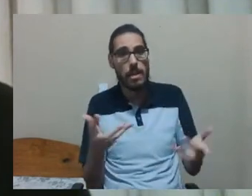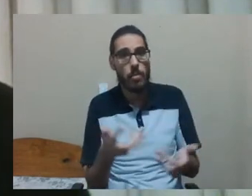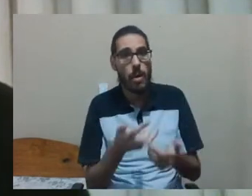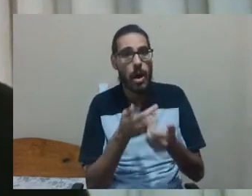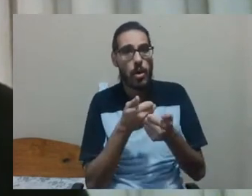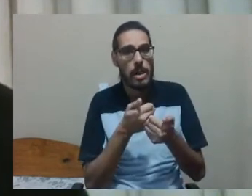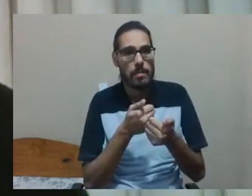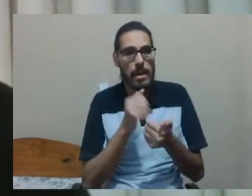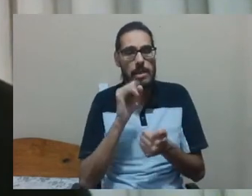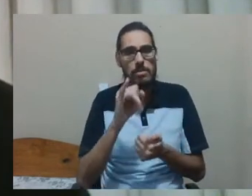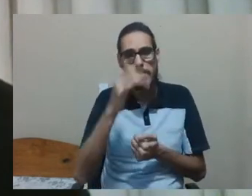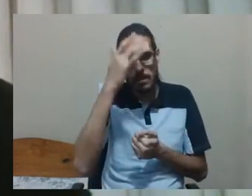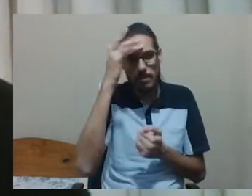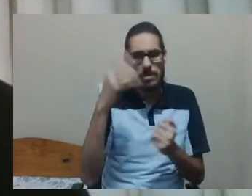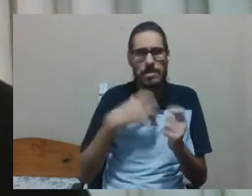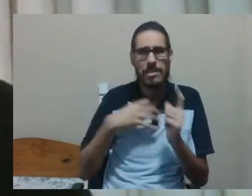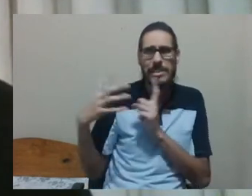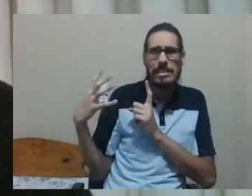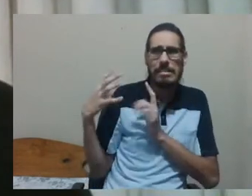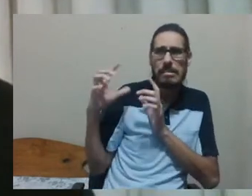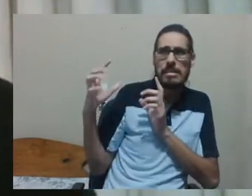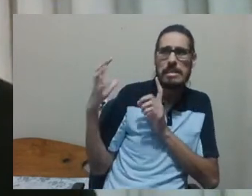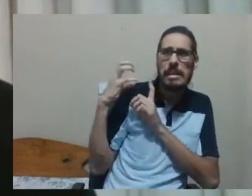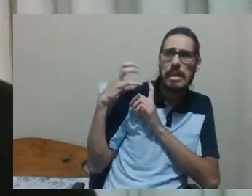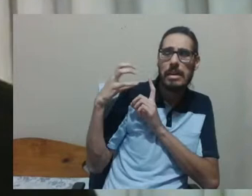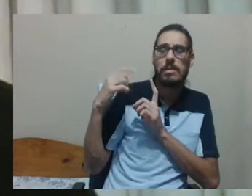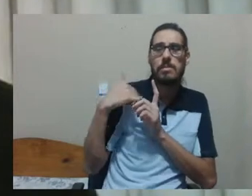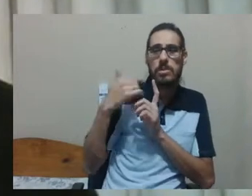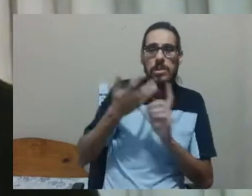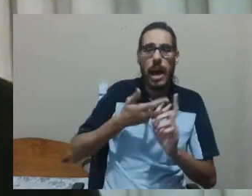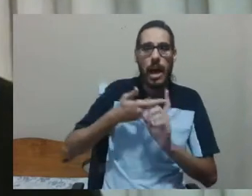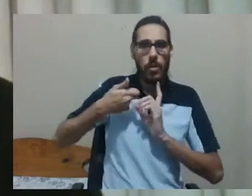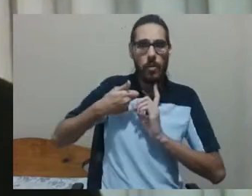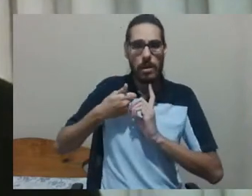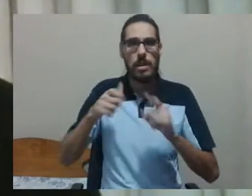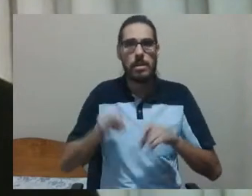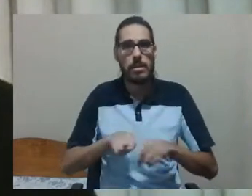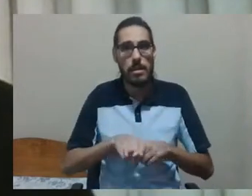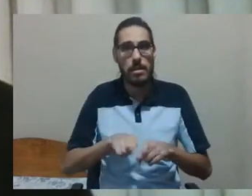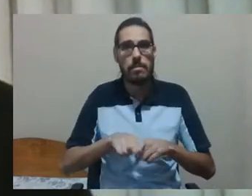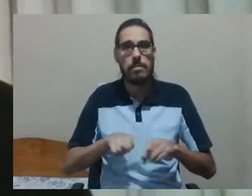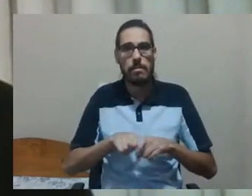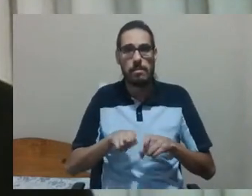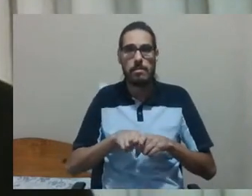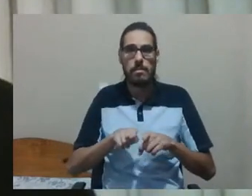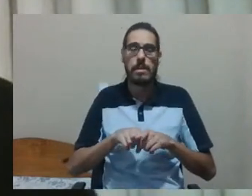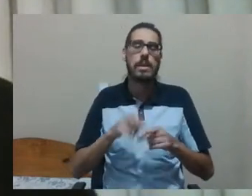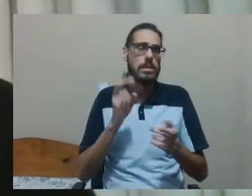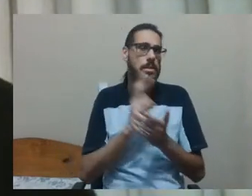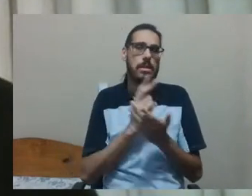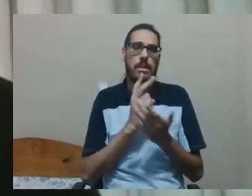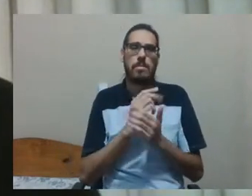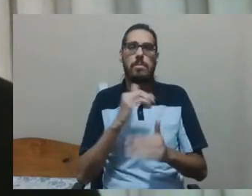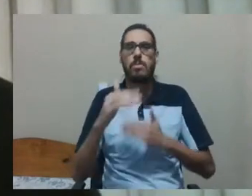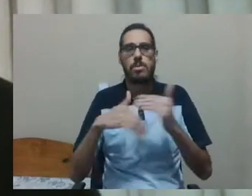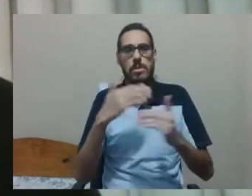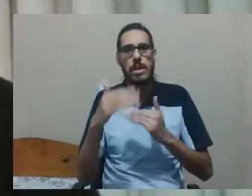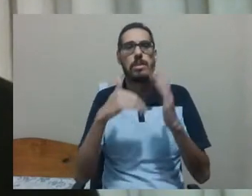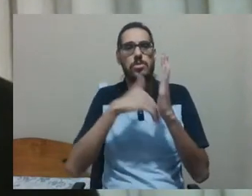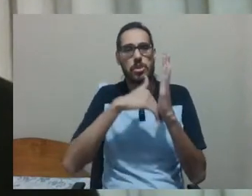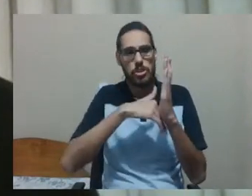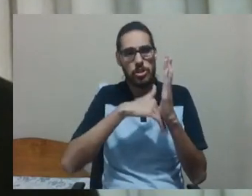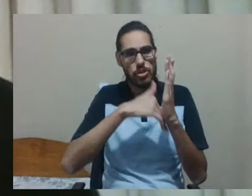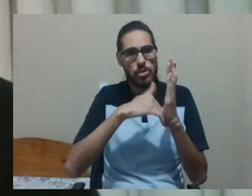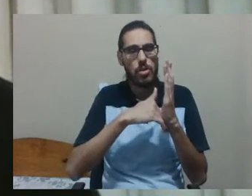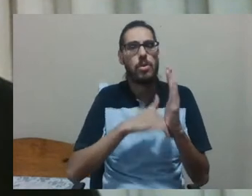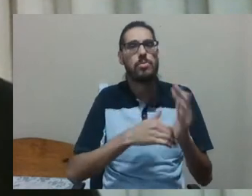sentiu assediado e a verificação em processo sigiloso, amparado e com o